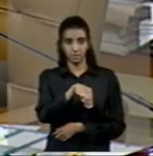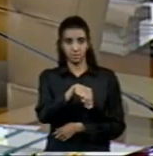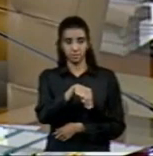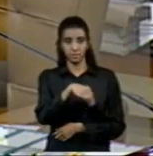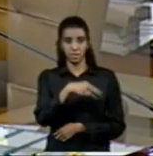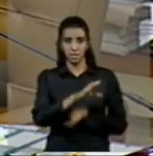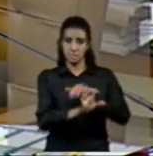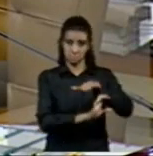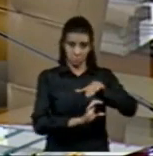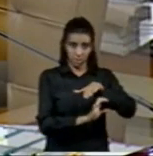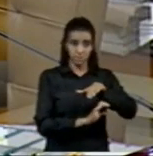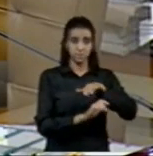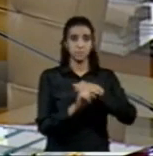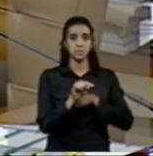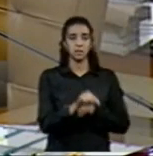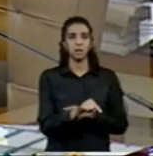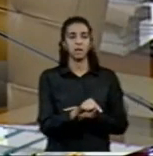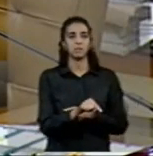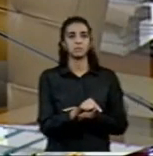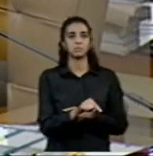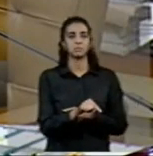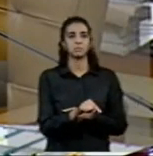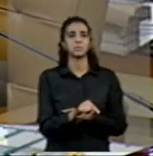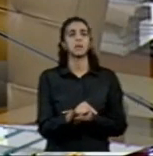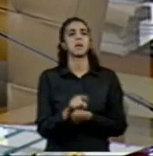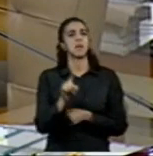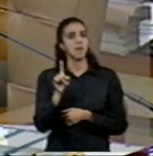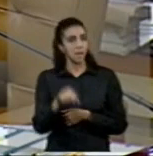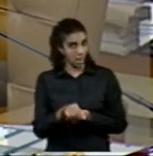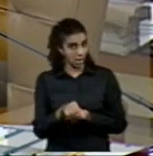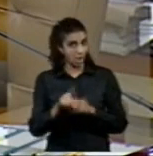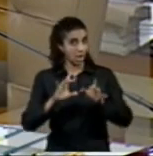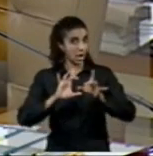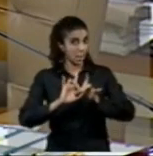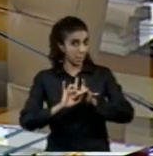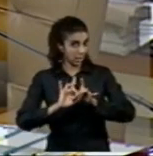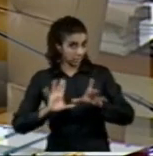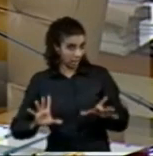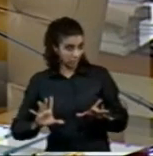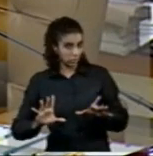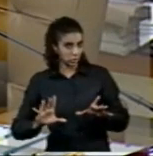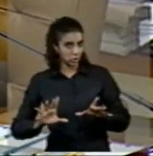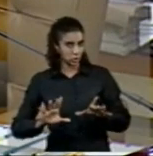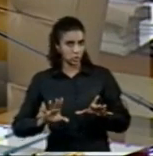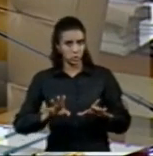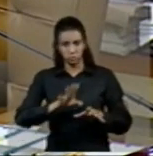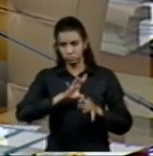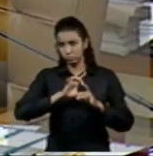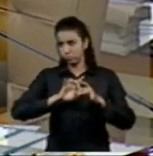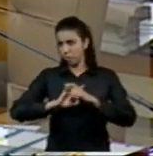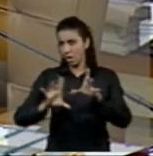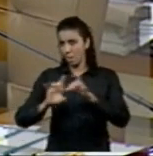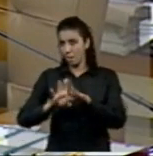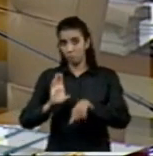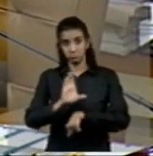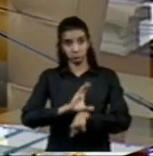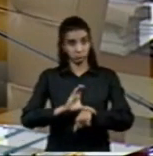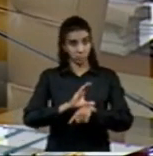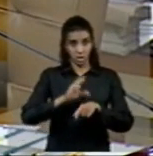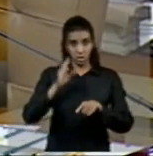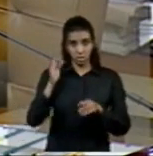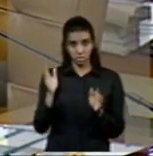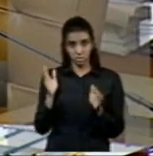das organizações, traduz-se num ato de liberdade não limitado pelo ordenamento, ou se